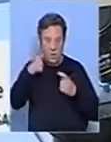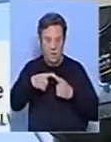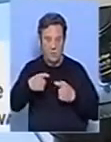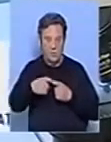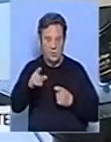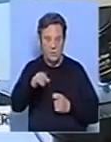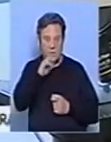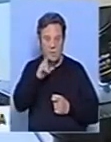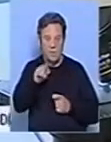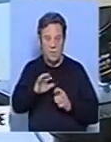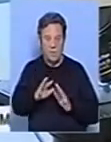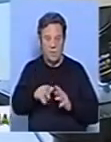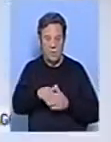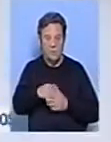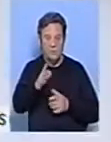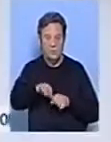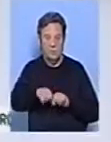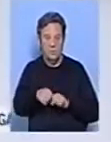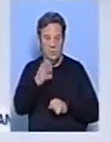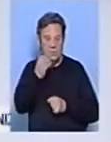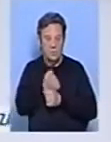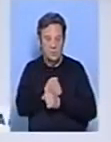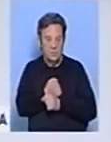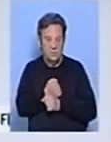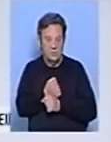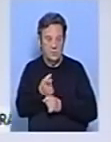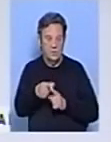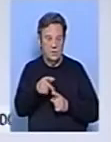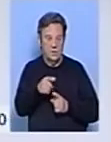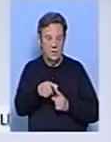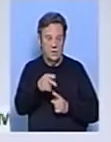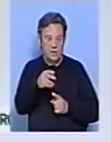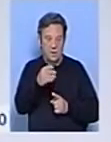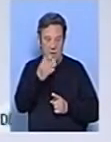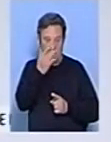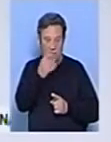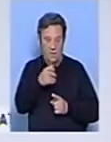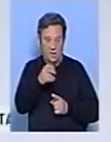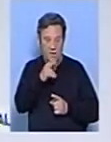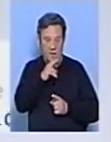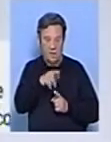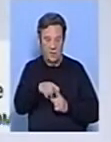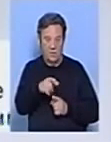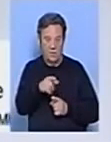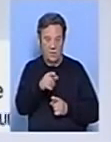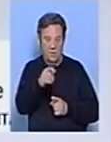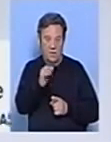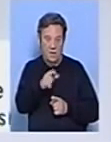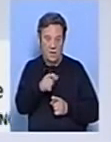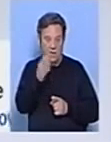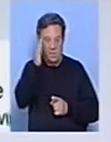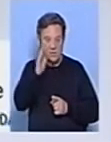também capazes de recuperar após uma lesão medular. O African Spiny Mouse é um roedor com capacidade regenerativa em